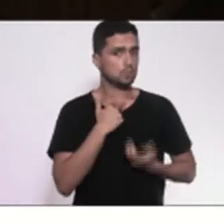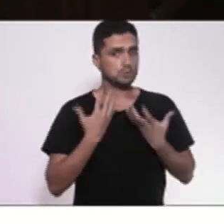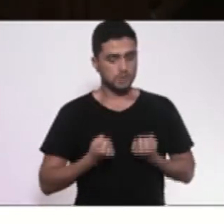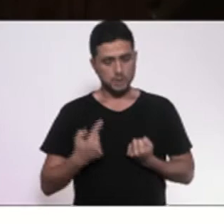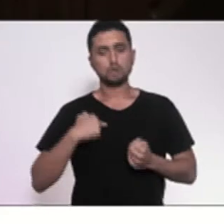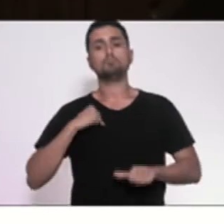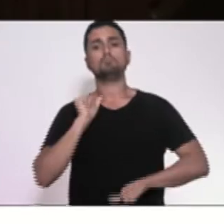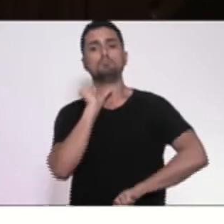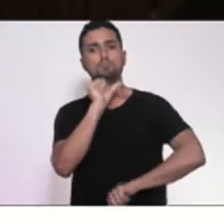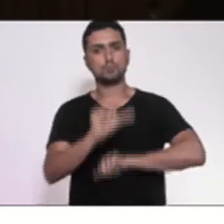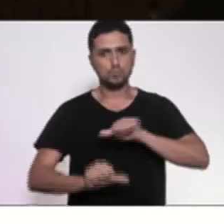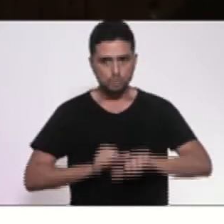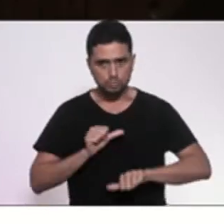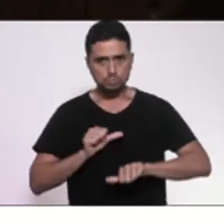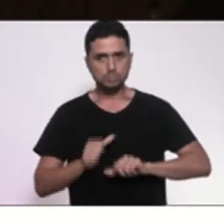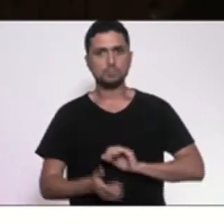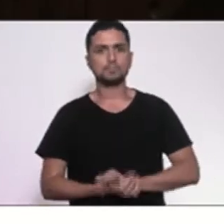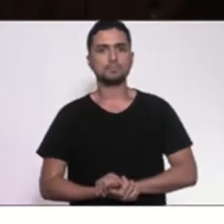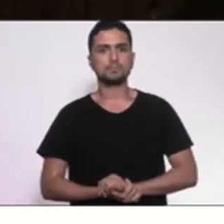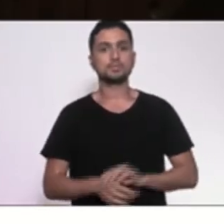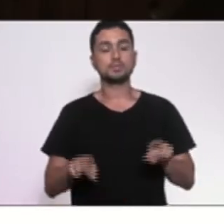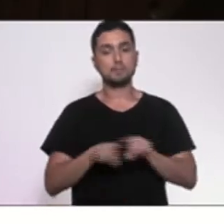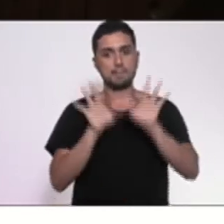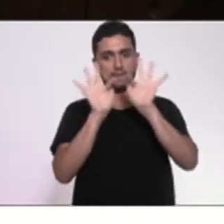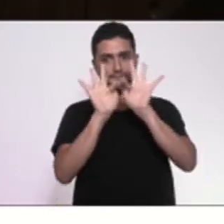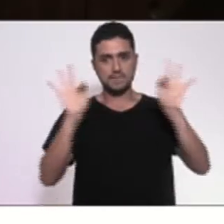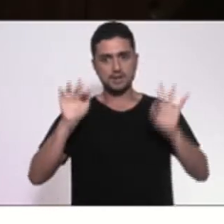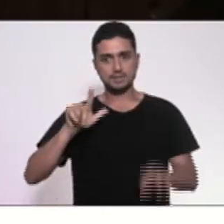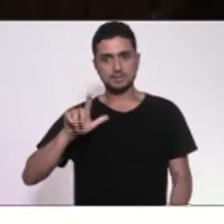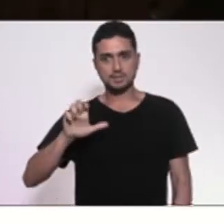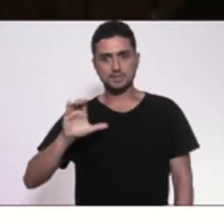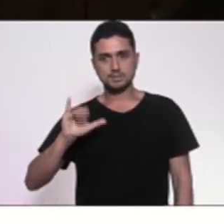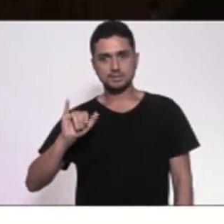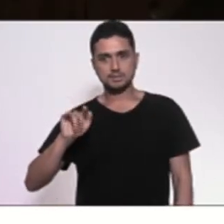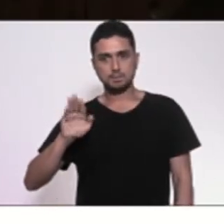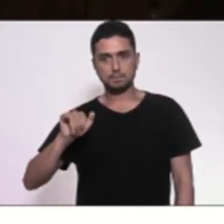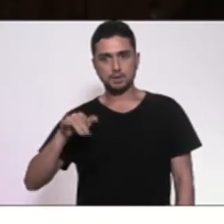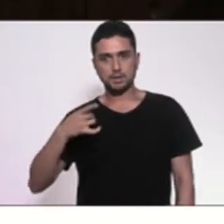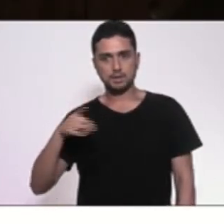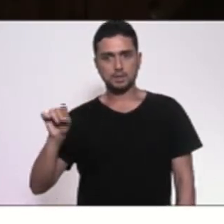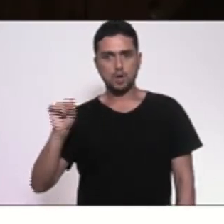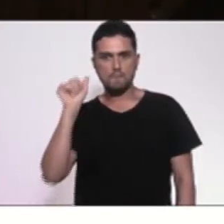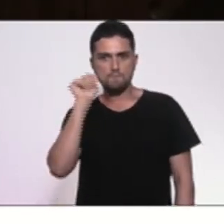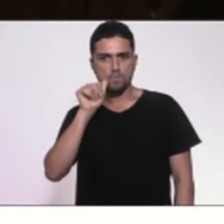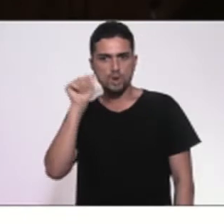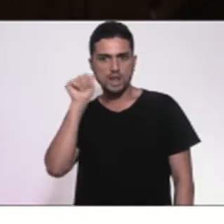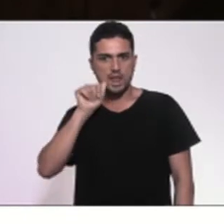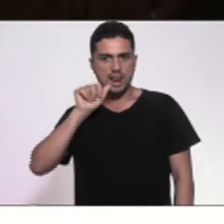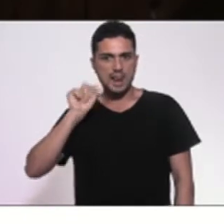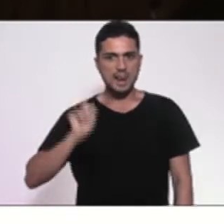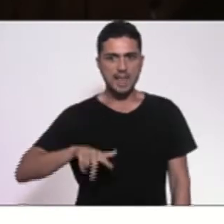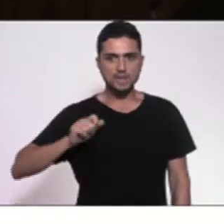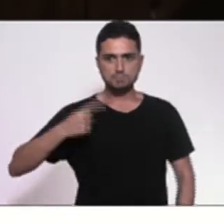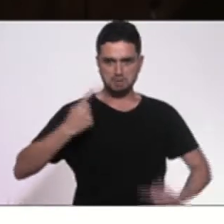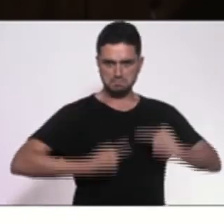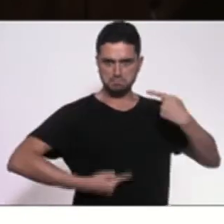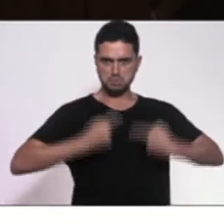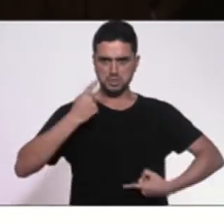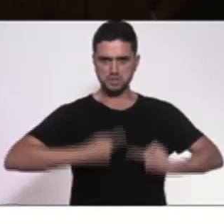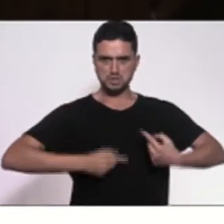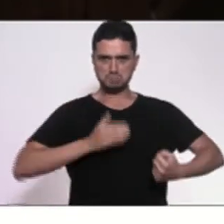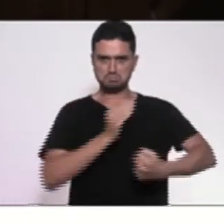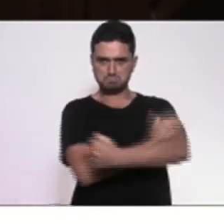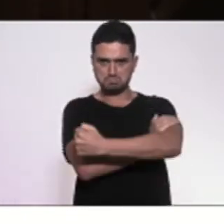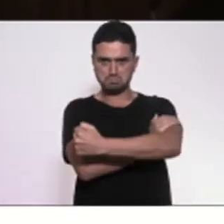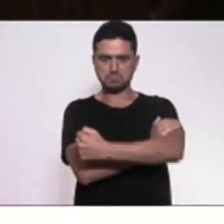a frase e lembrar de Leci Brandão, uma mulher lésbica que também está na política e traz aí muito